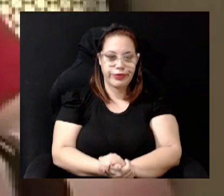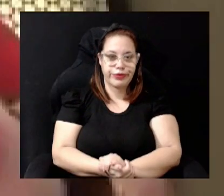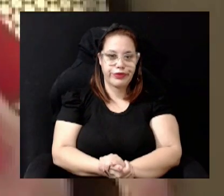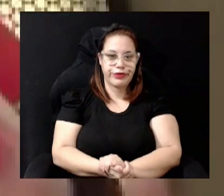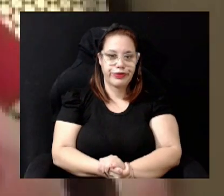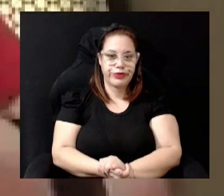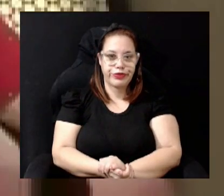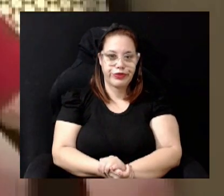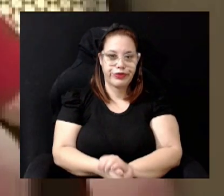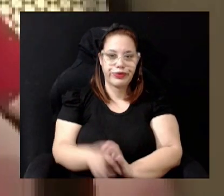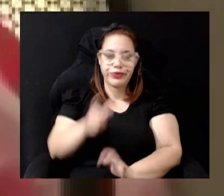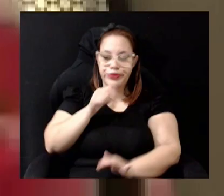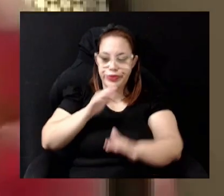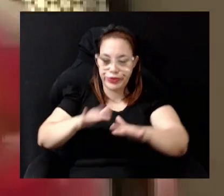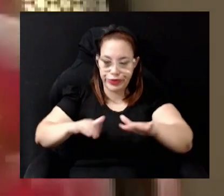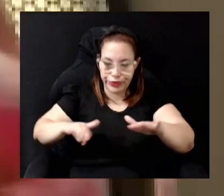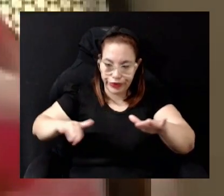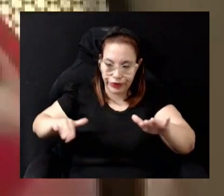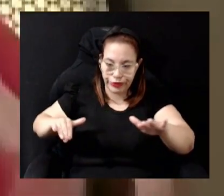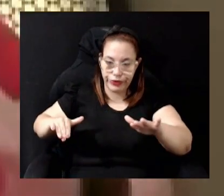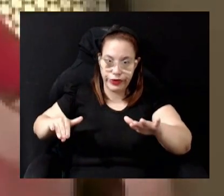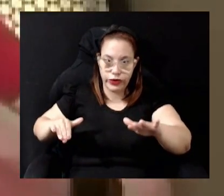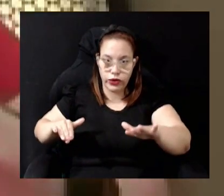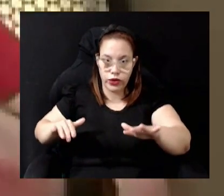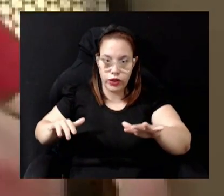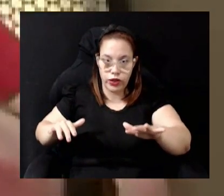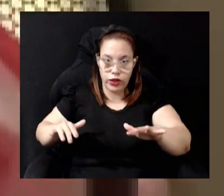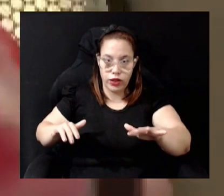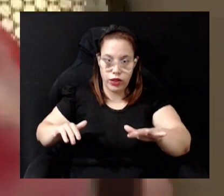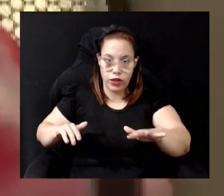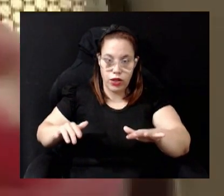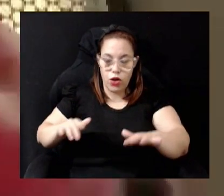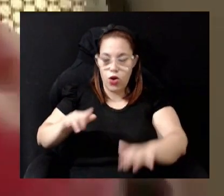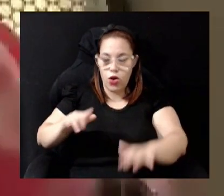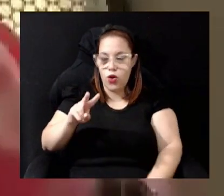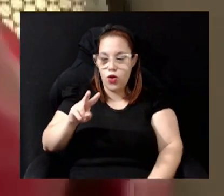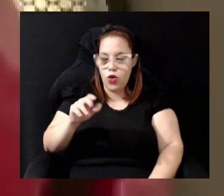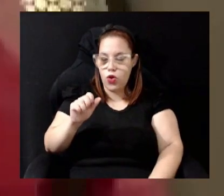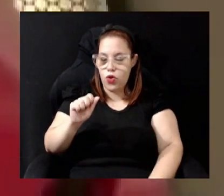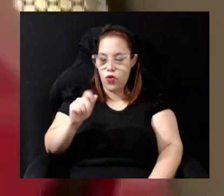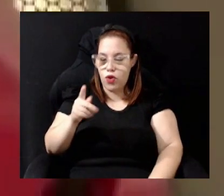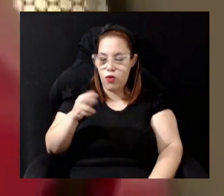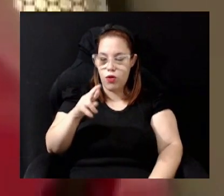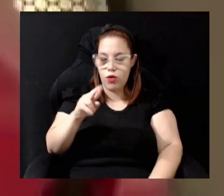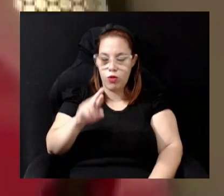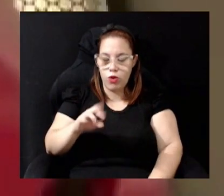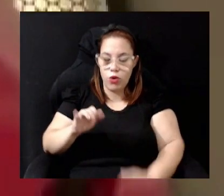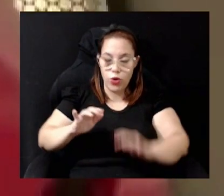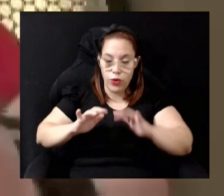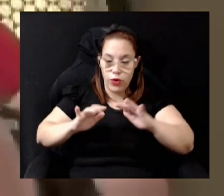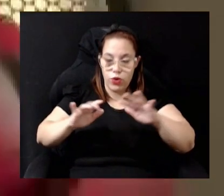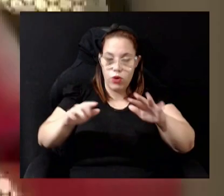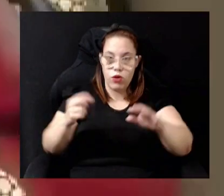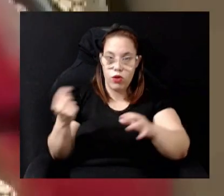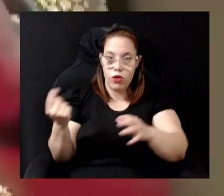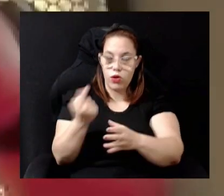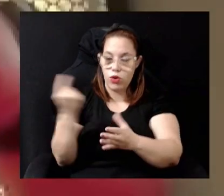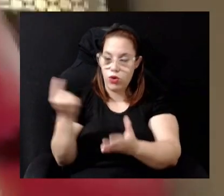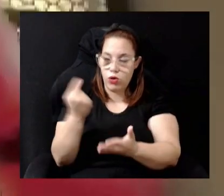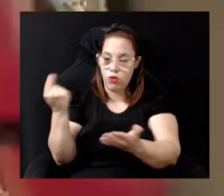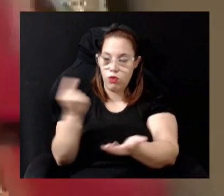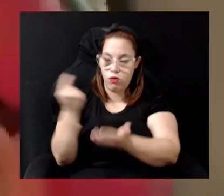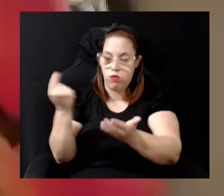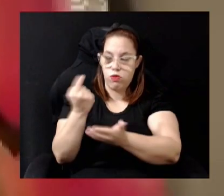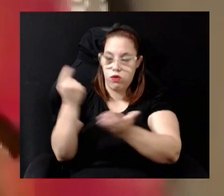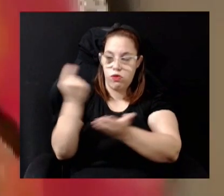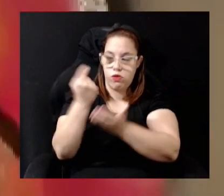oceano, acaba tendo uma alimentação, ou seja, vapor de água mais quente vai alimentando o furacão no sentido de baixo